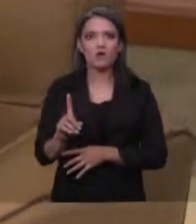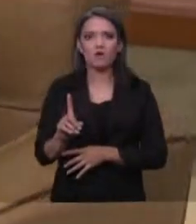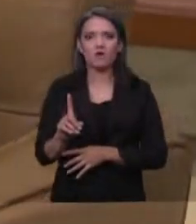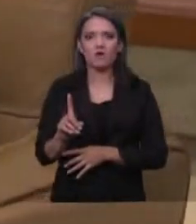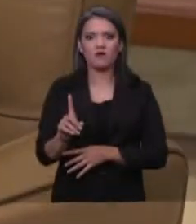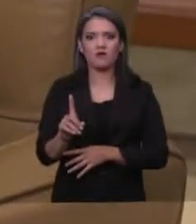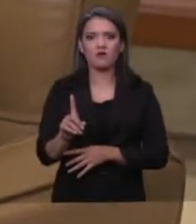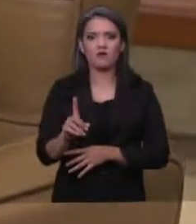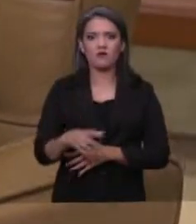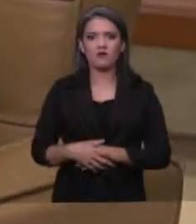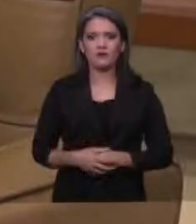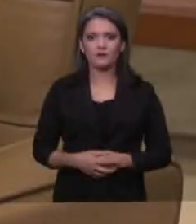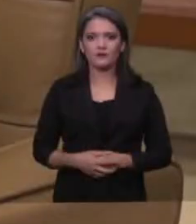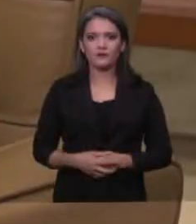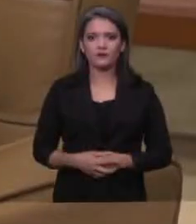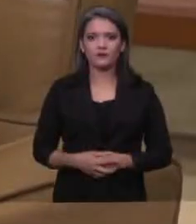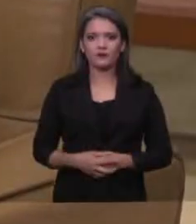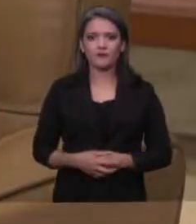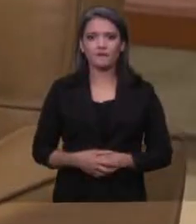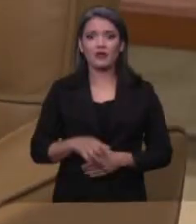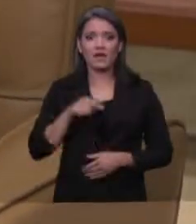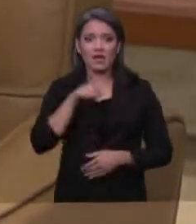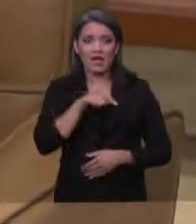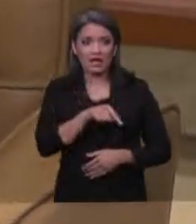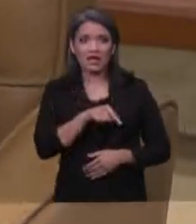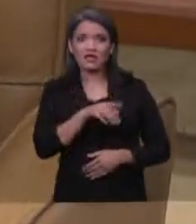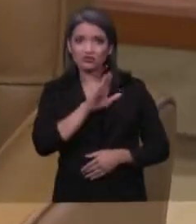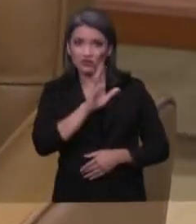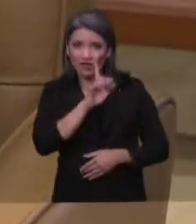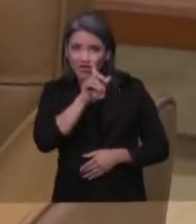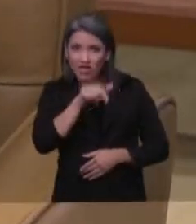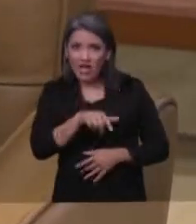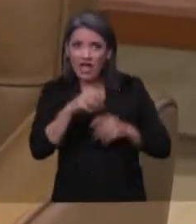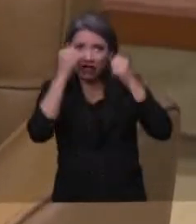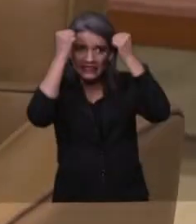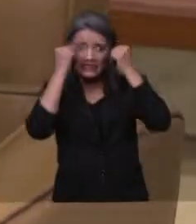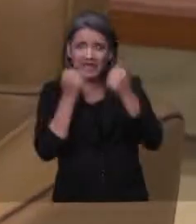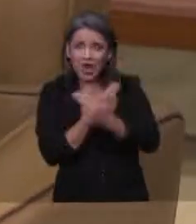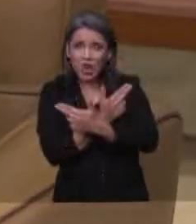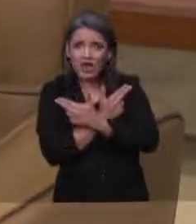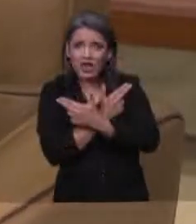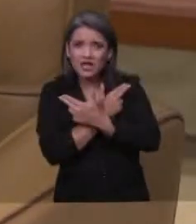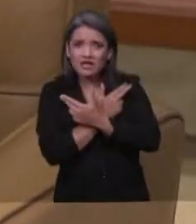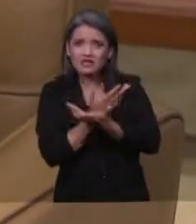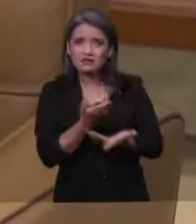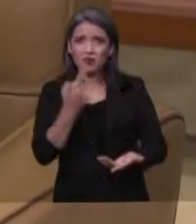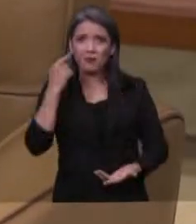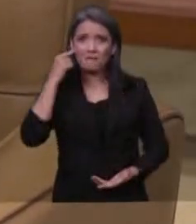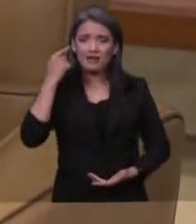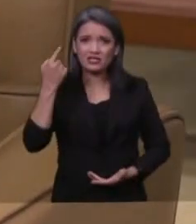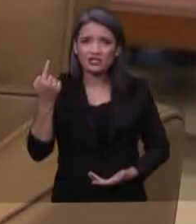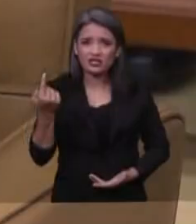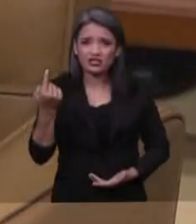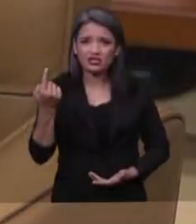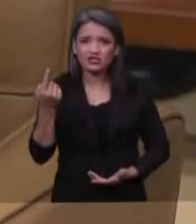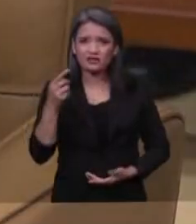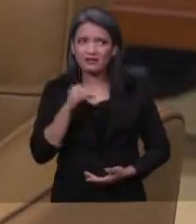Por muito menos já se classificaria isso como ato de terrorismo. Imaginemos essa tentativa